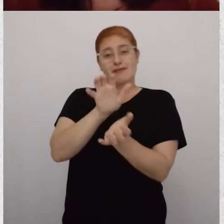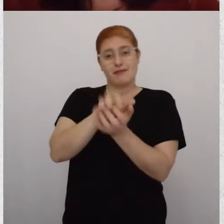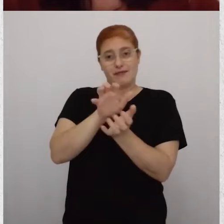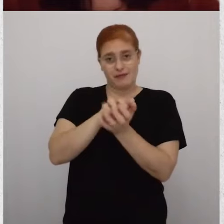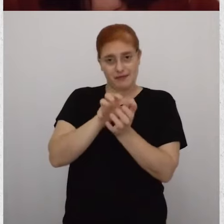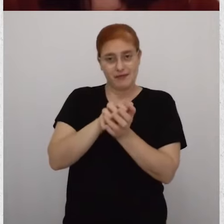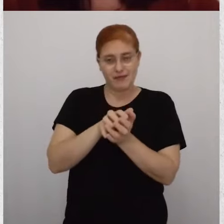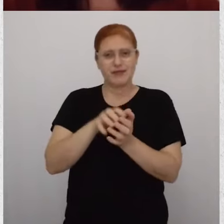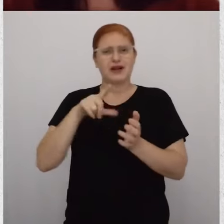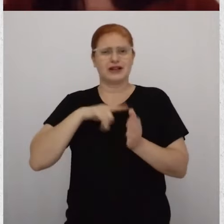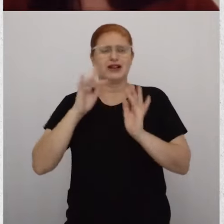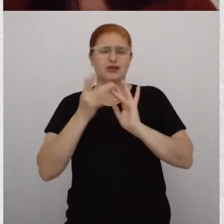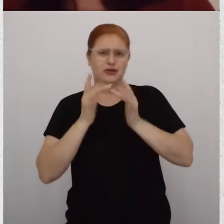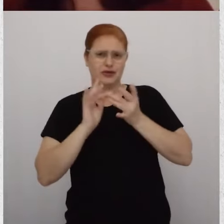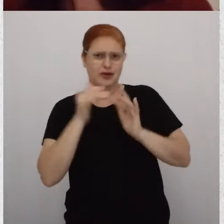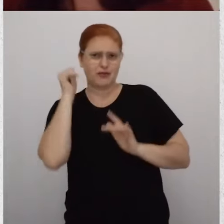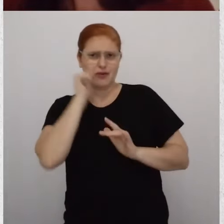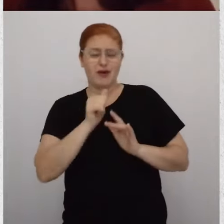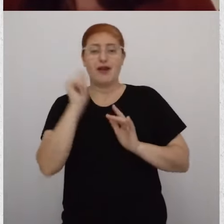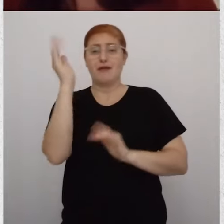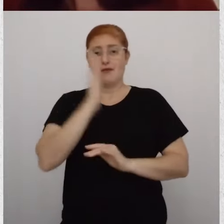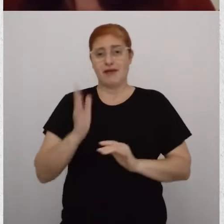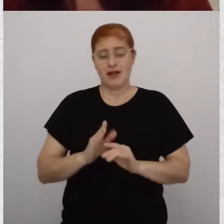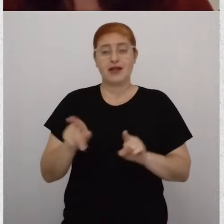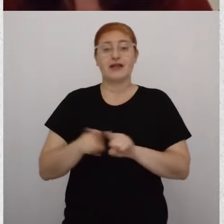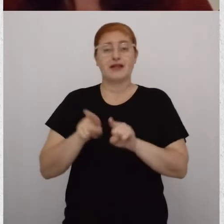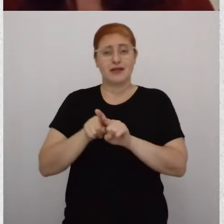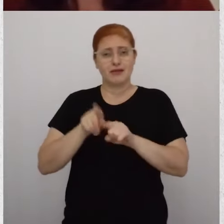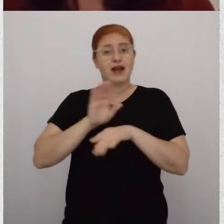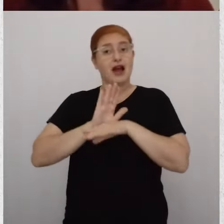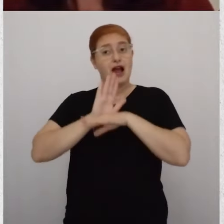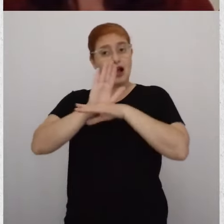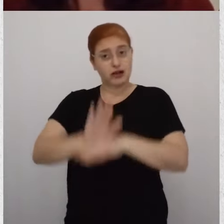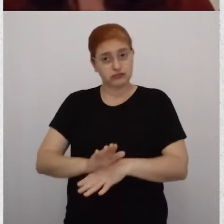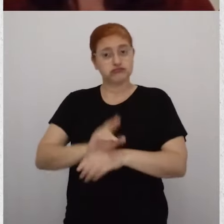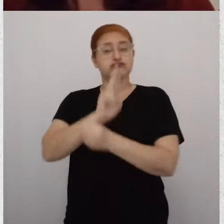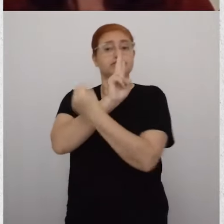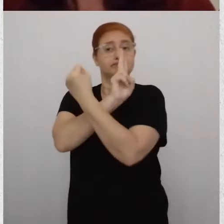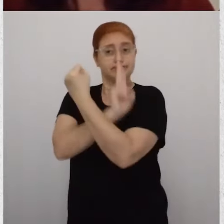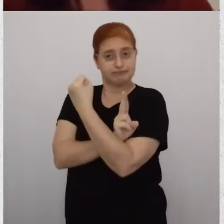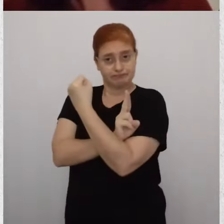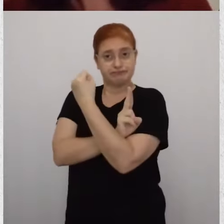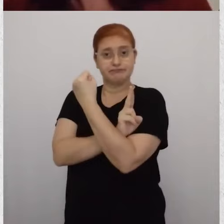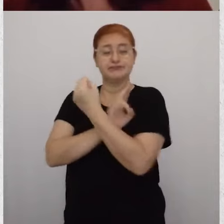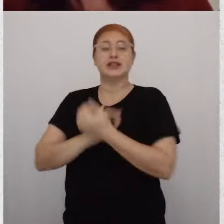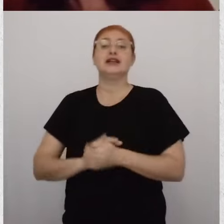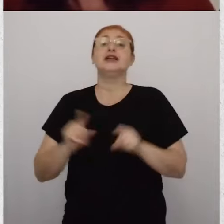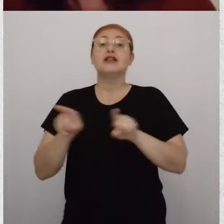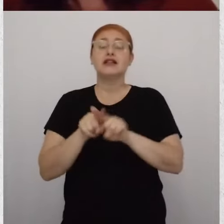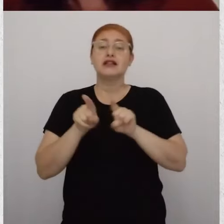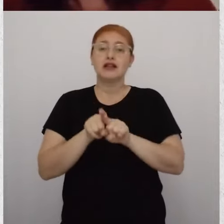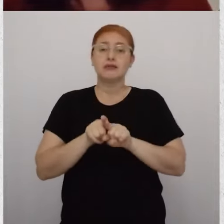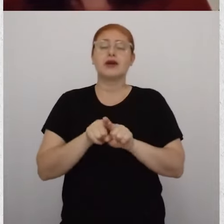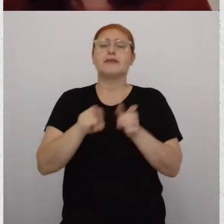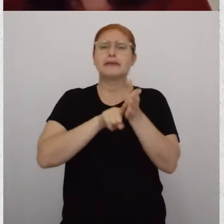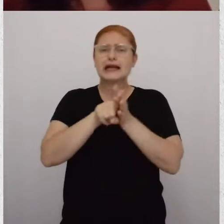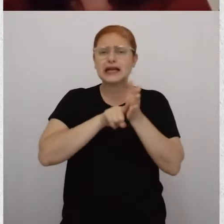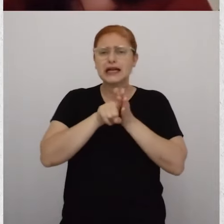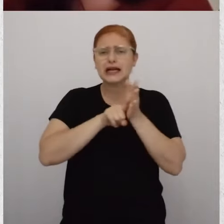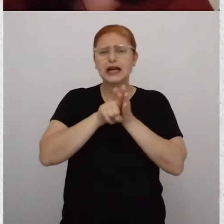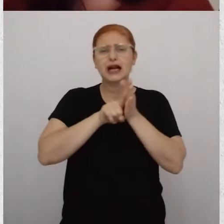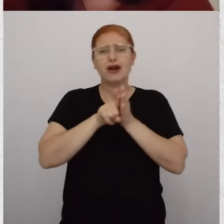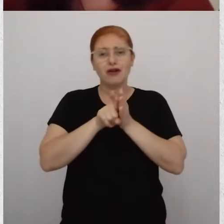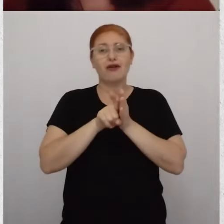Mulheres Brasileiras, é colaboradora da Universidade Livre Feminista e é também uma pesquisadora